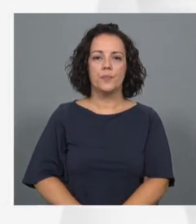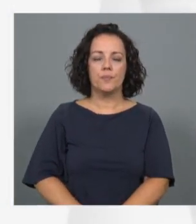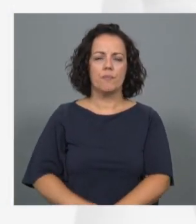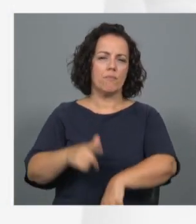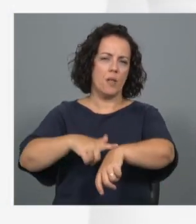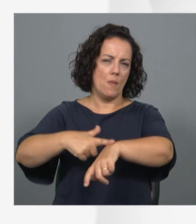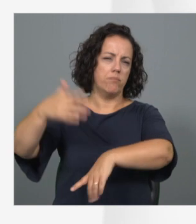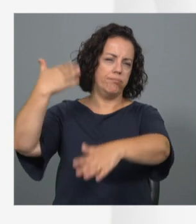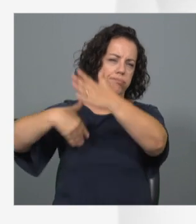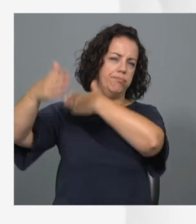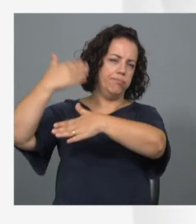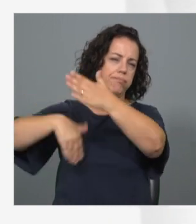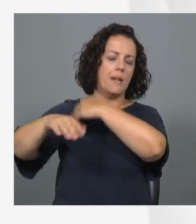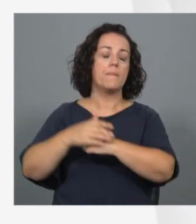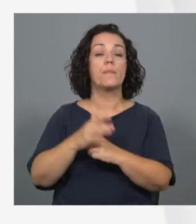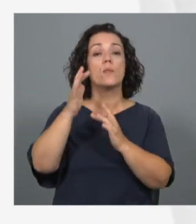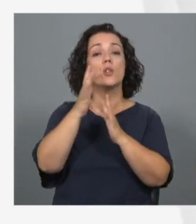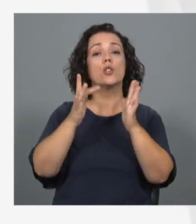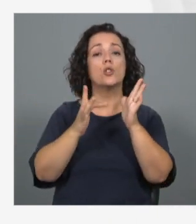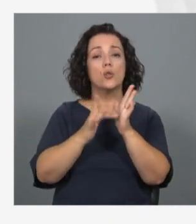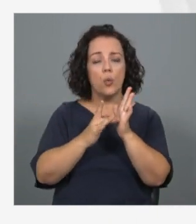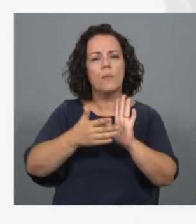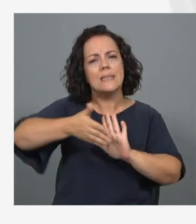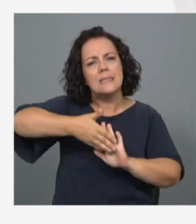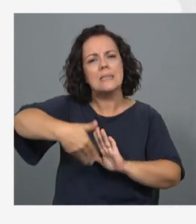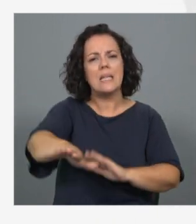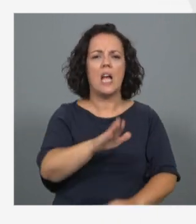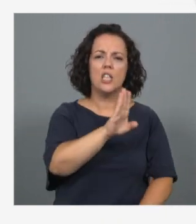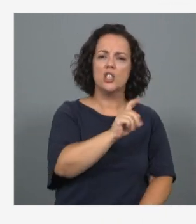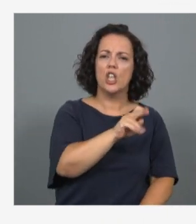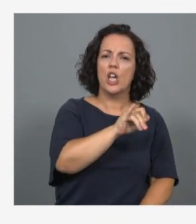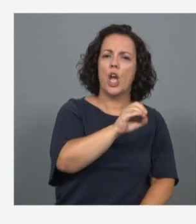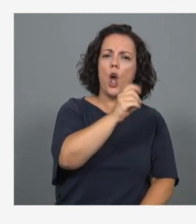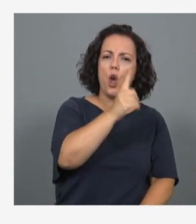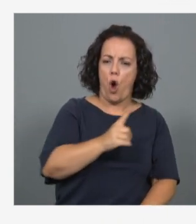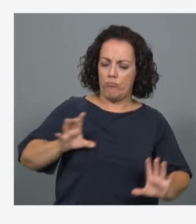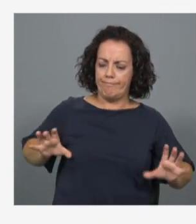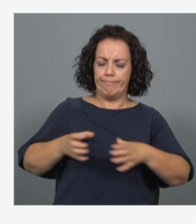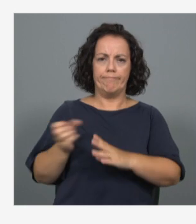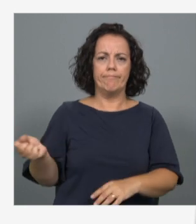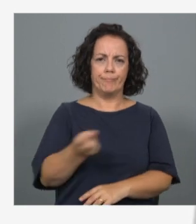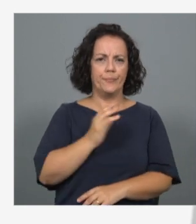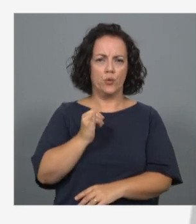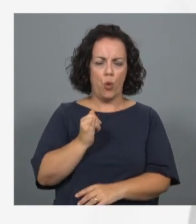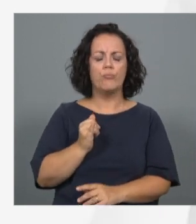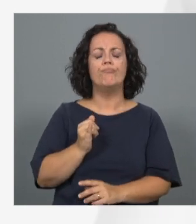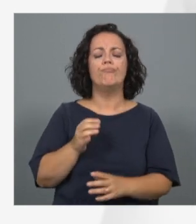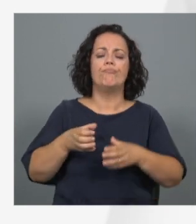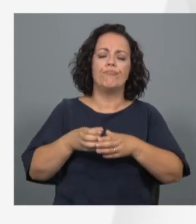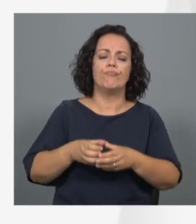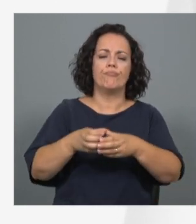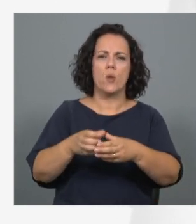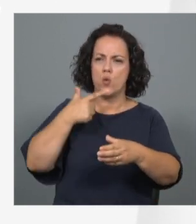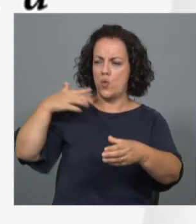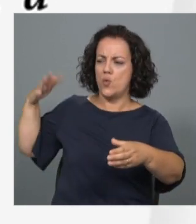Naquele tempo, quando Jesus ia a sair de Jericó com os discípulos e uma grande multidão, estava um cego